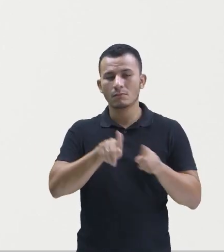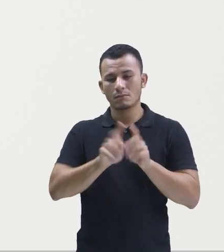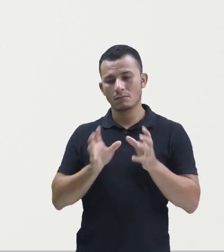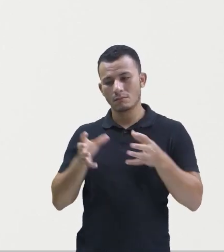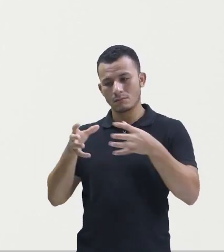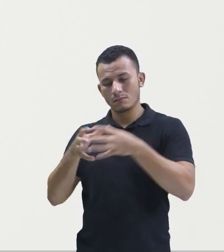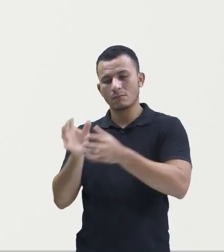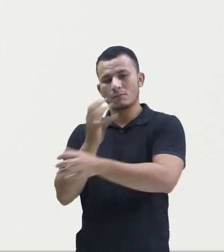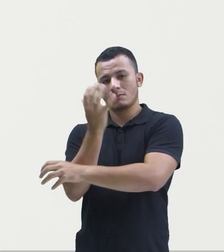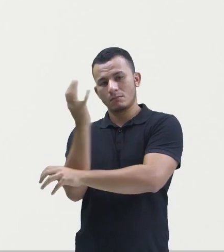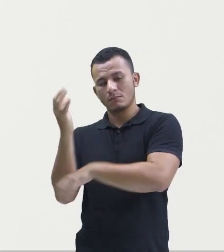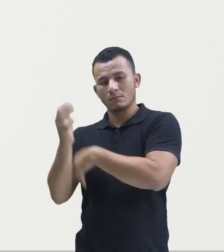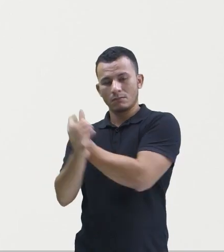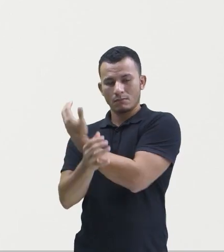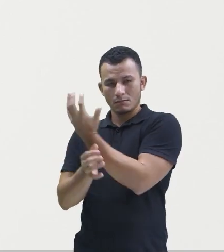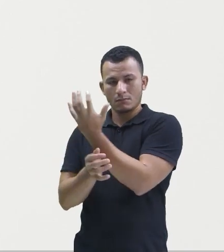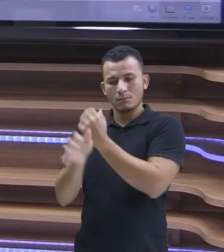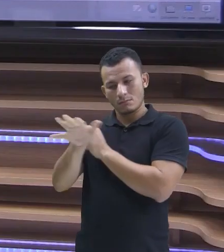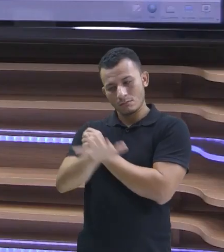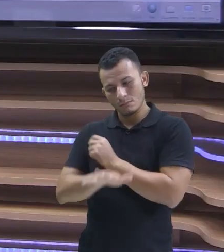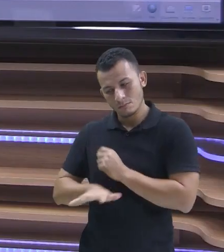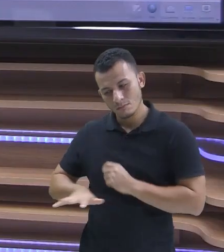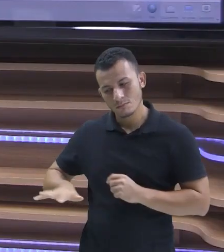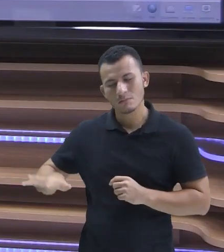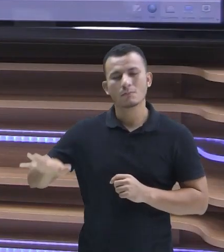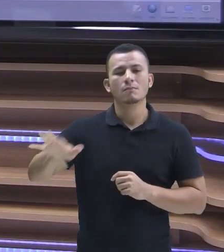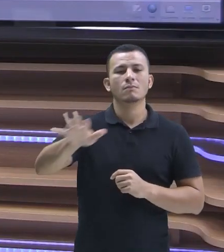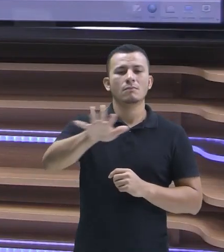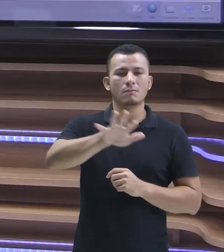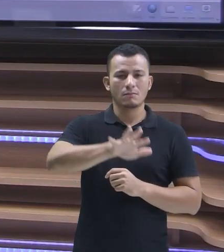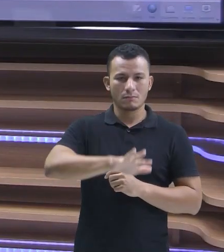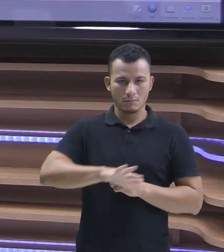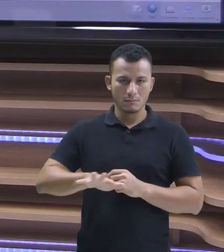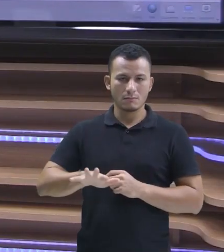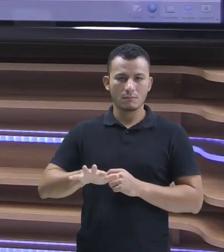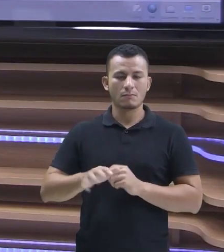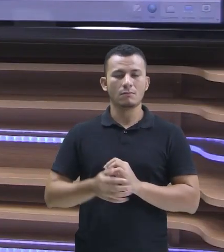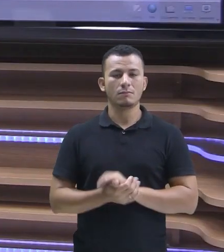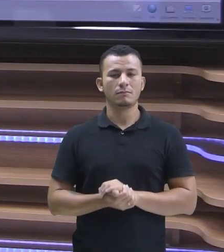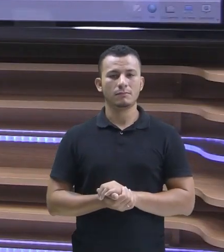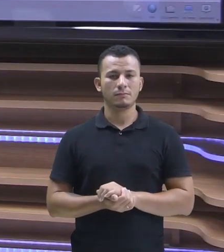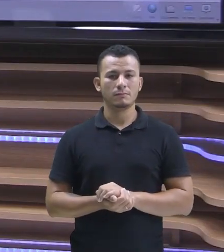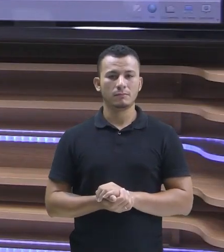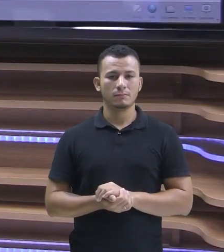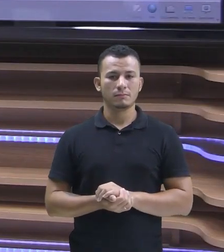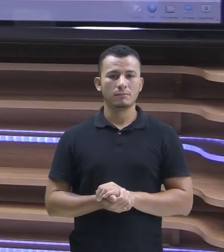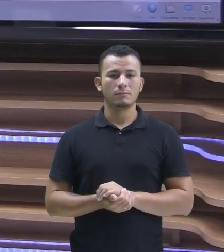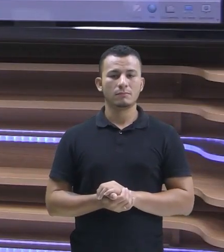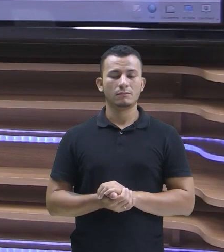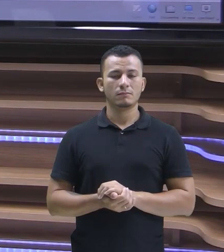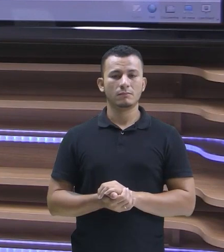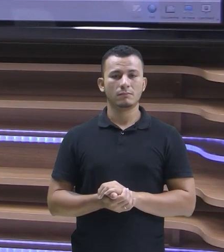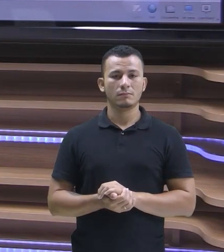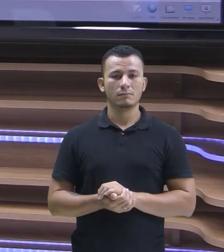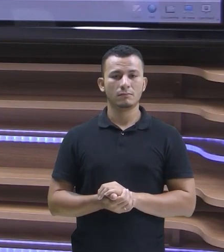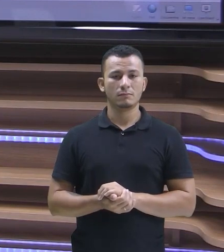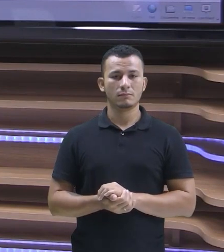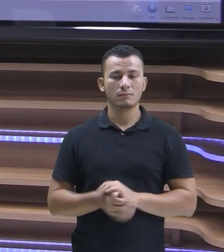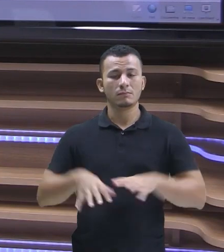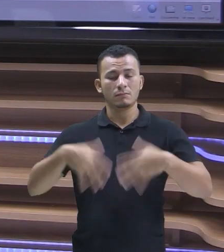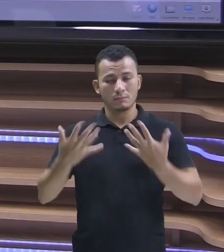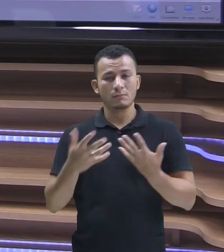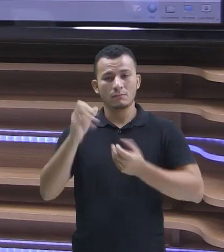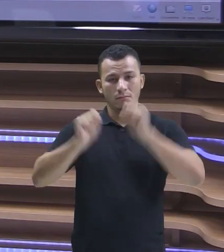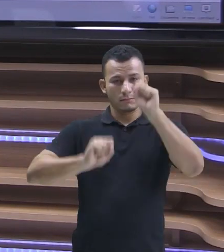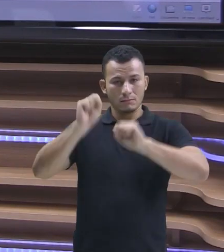meio ambiente, né? O que é o meio ambiente? É tudo que está ao nosso redor. Então, o nosso